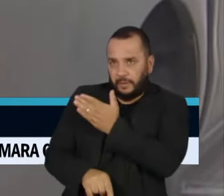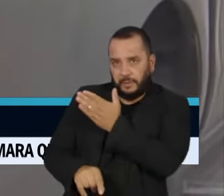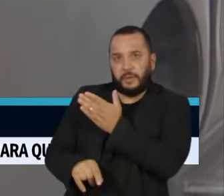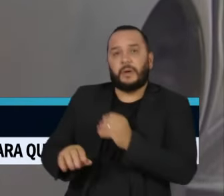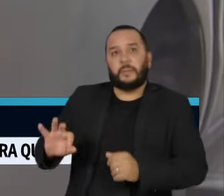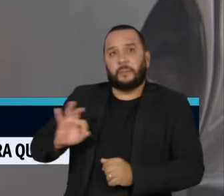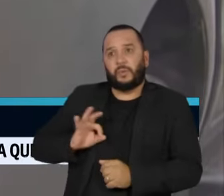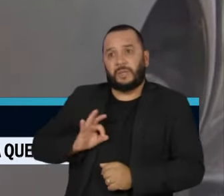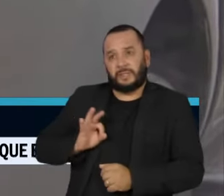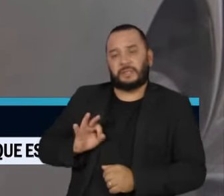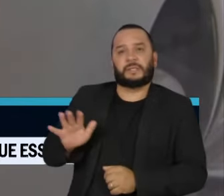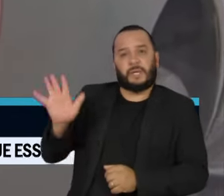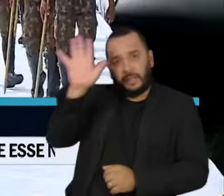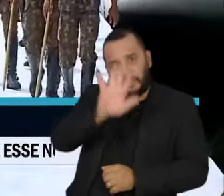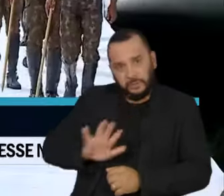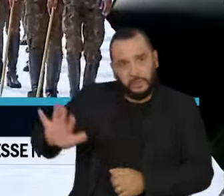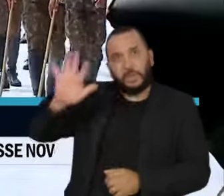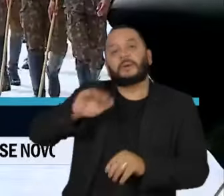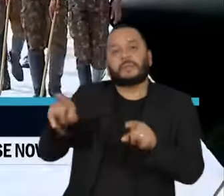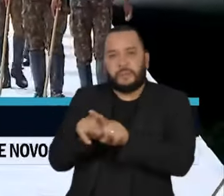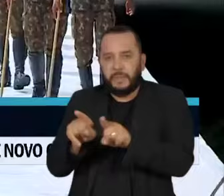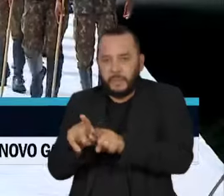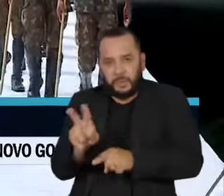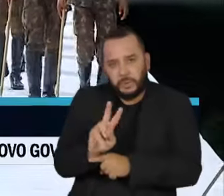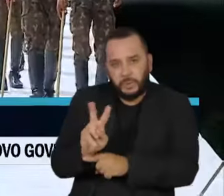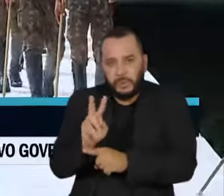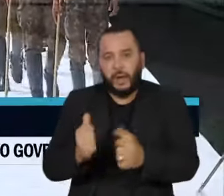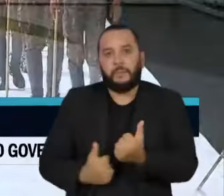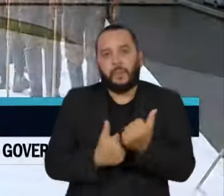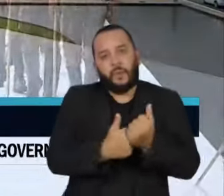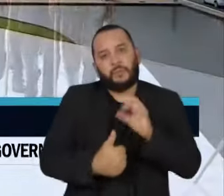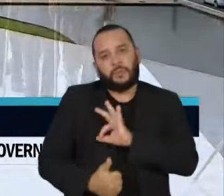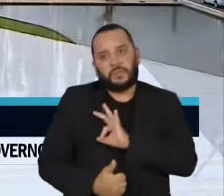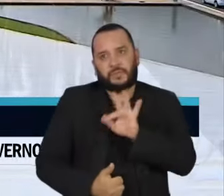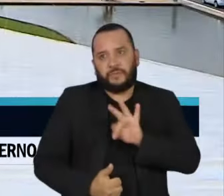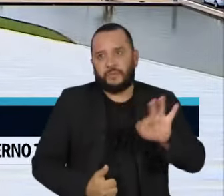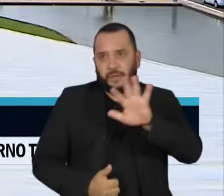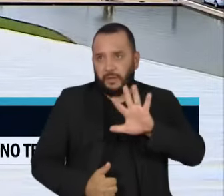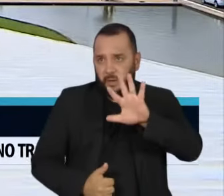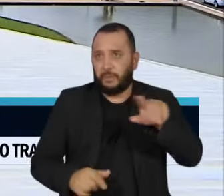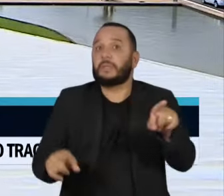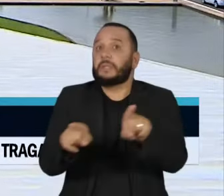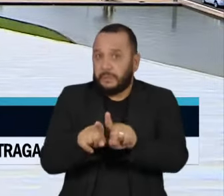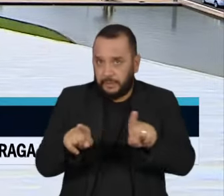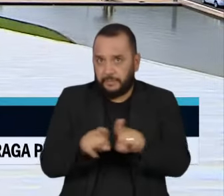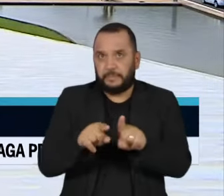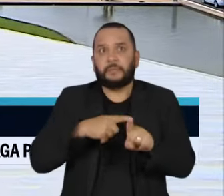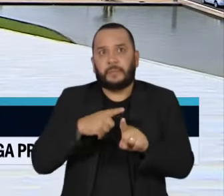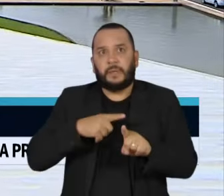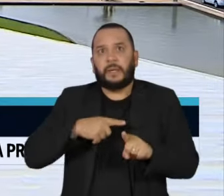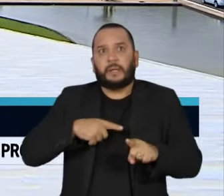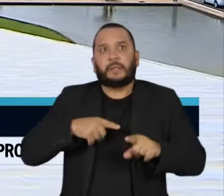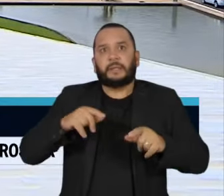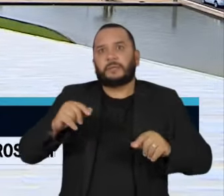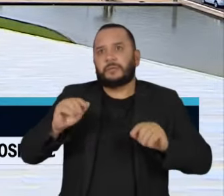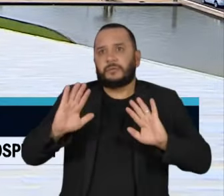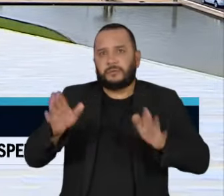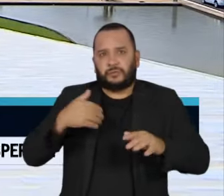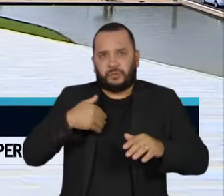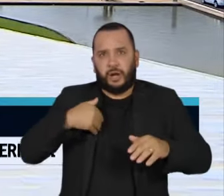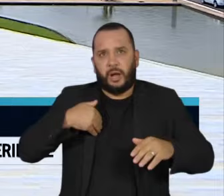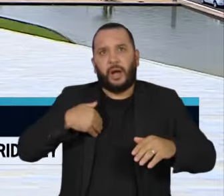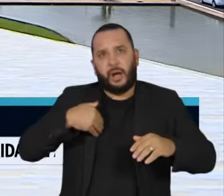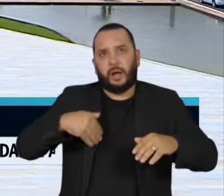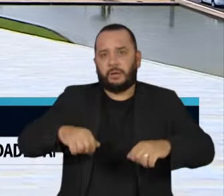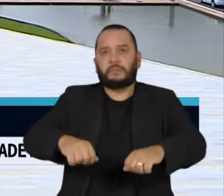apoio à Polícia Rodoviária Federal. A equipe de transição pediu ao governo federal o fechamento da esplanada dos ministérios a partir da próxima